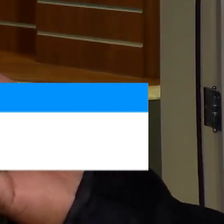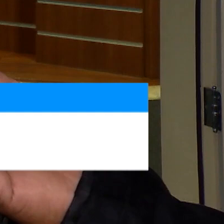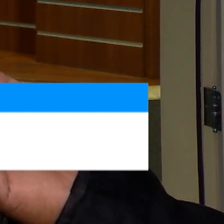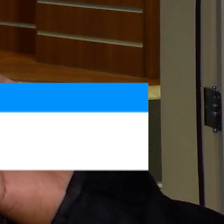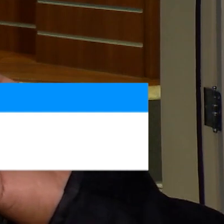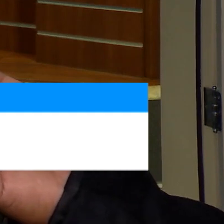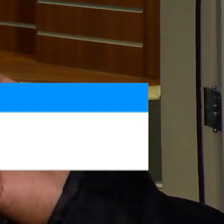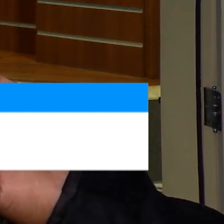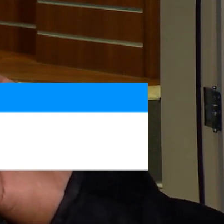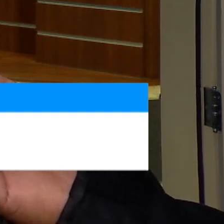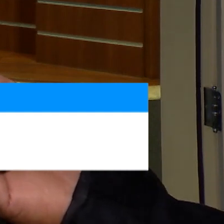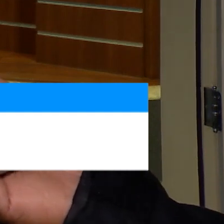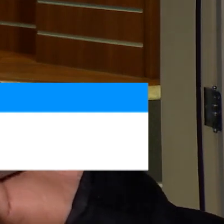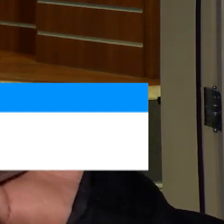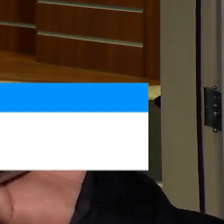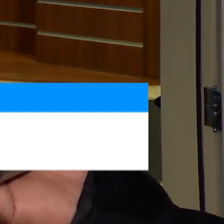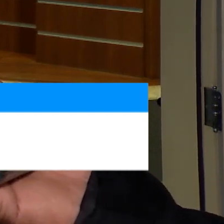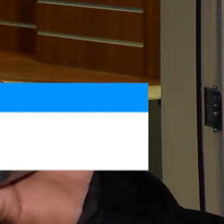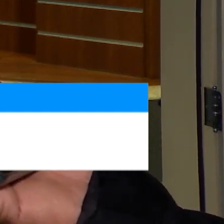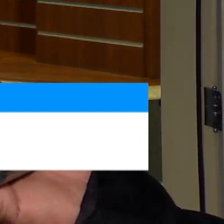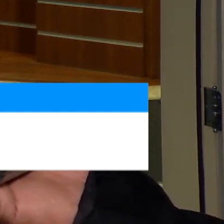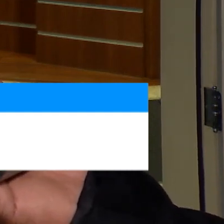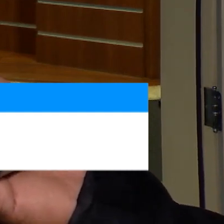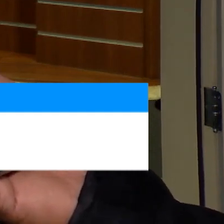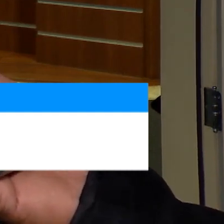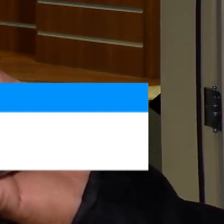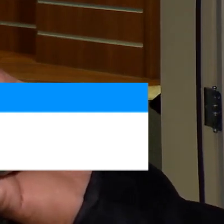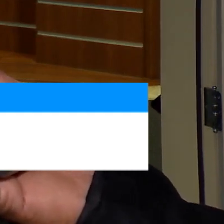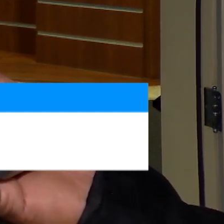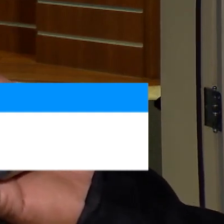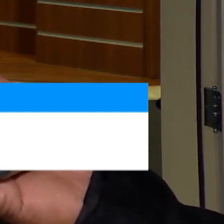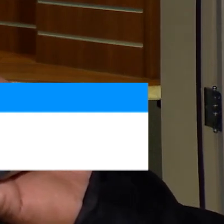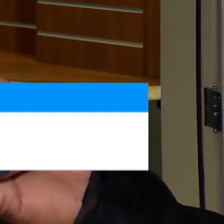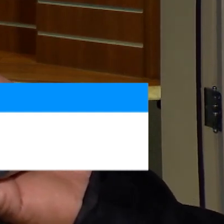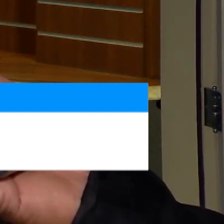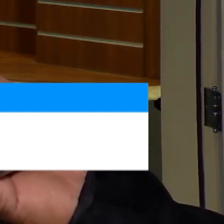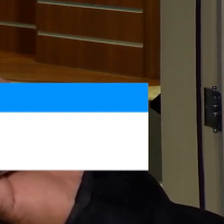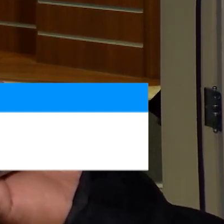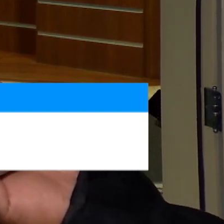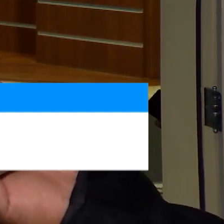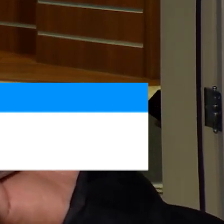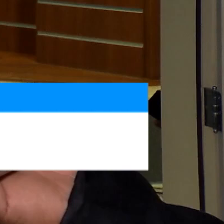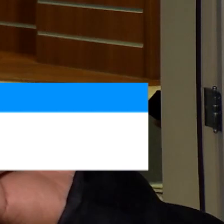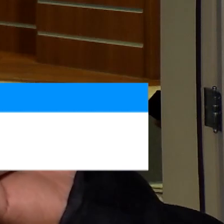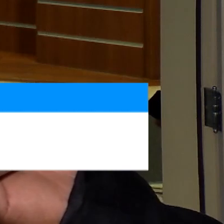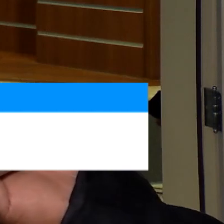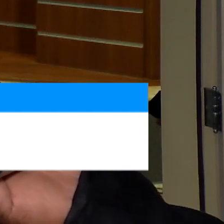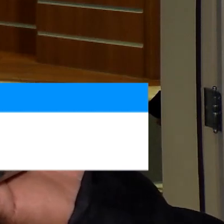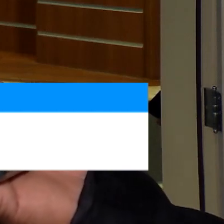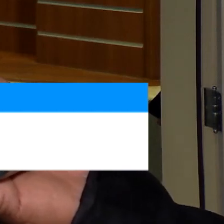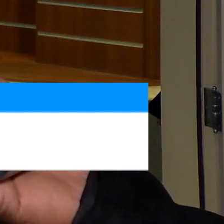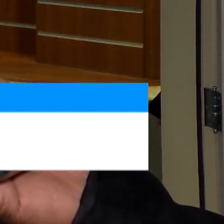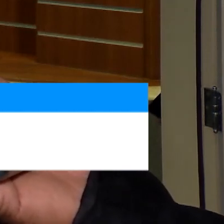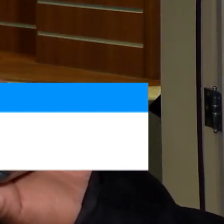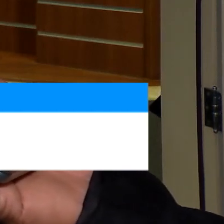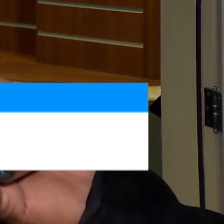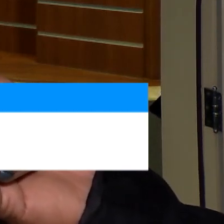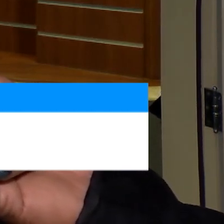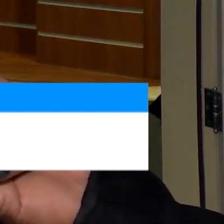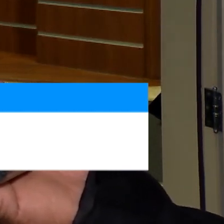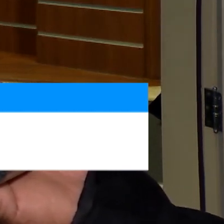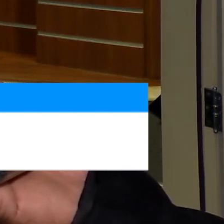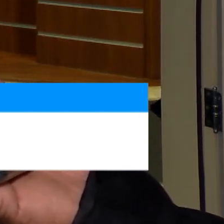19 estados, né? Portanto, nós vamos ter em torno aí de uns 12 projetos que serão apresentados por essas